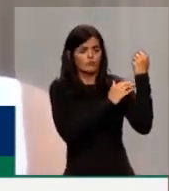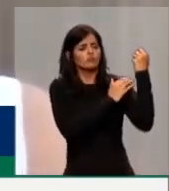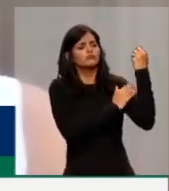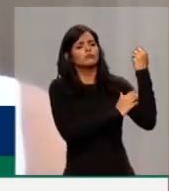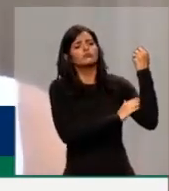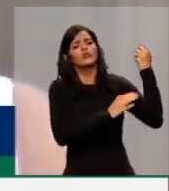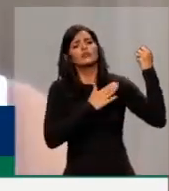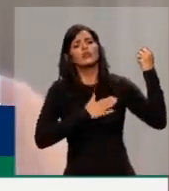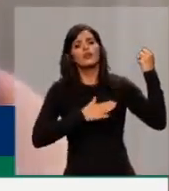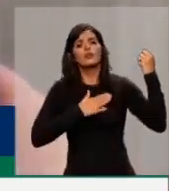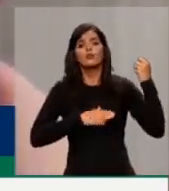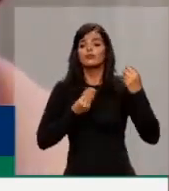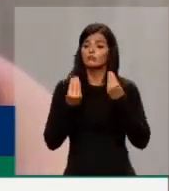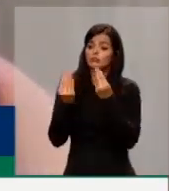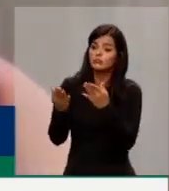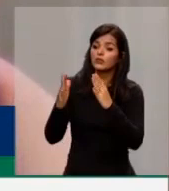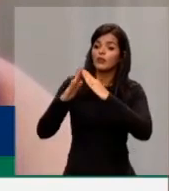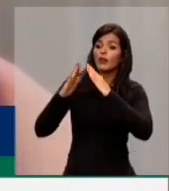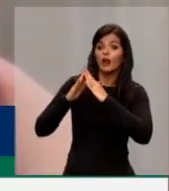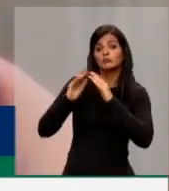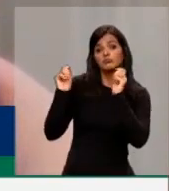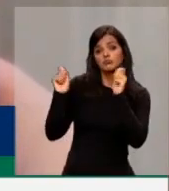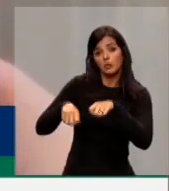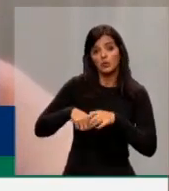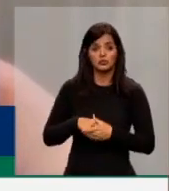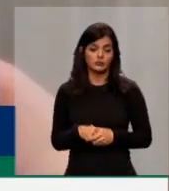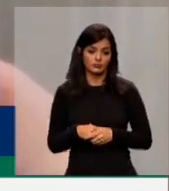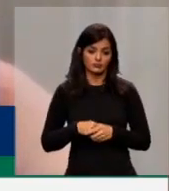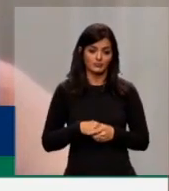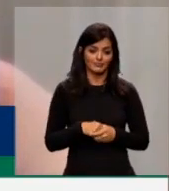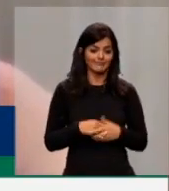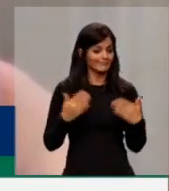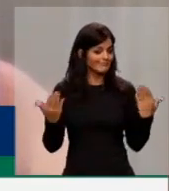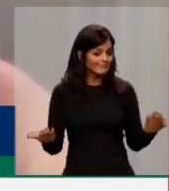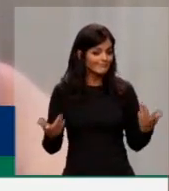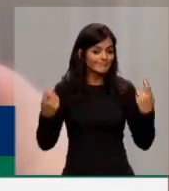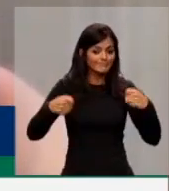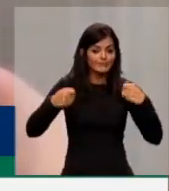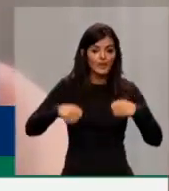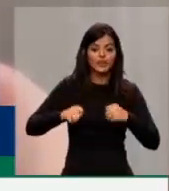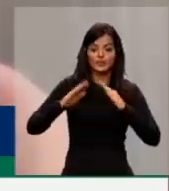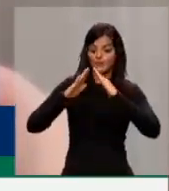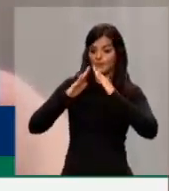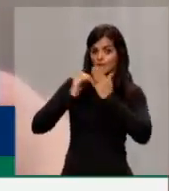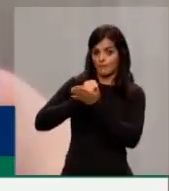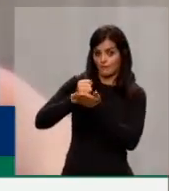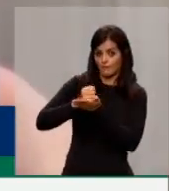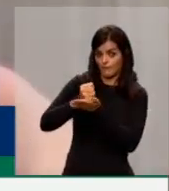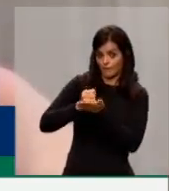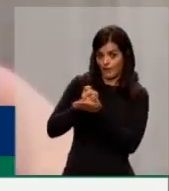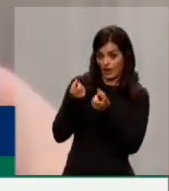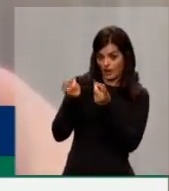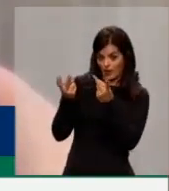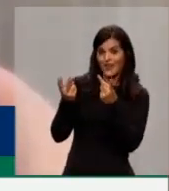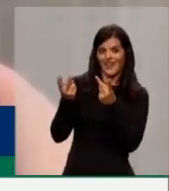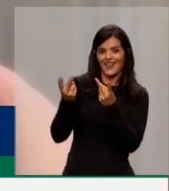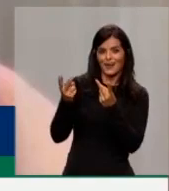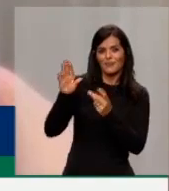casa, ok? Aí nós precisamos também ter né, a farmácia popular, nós estamos